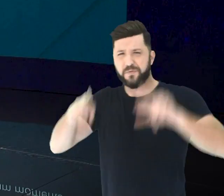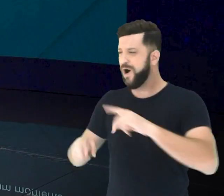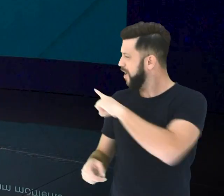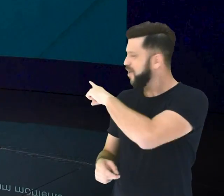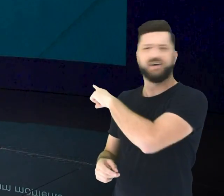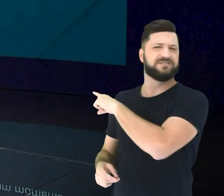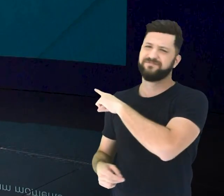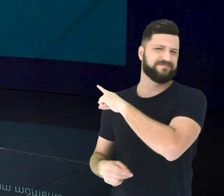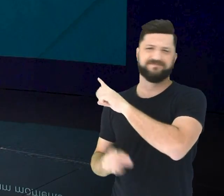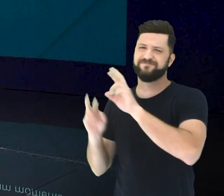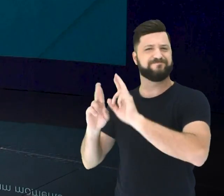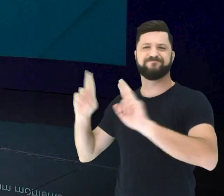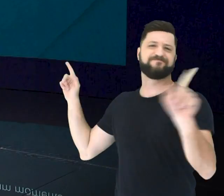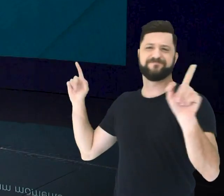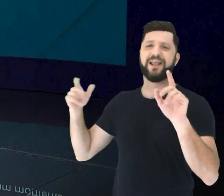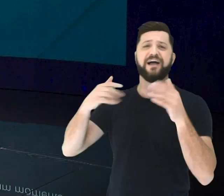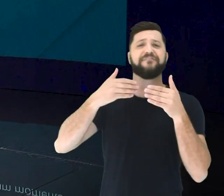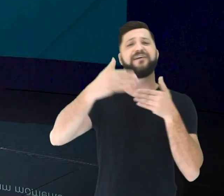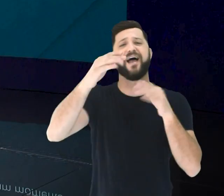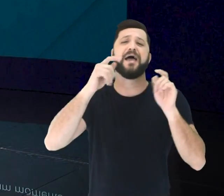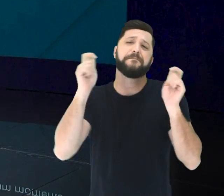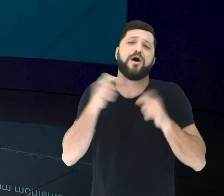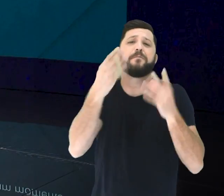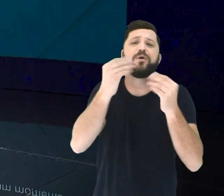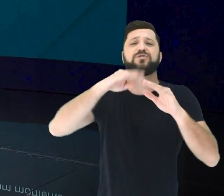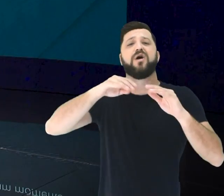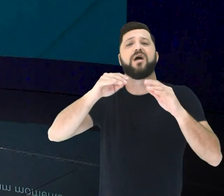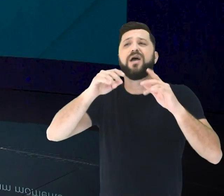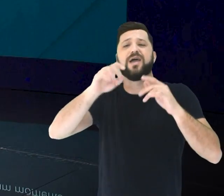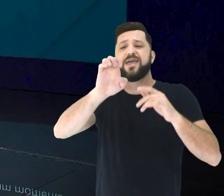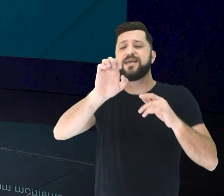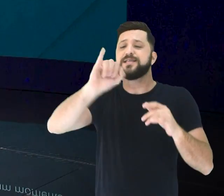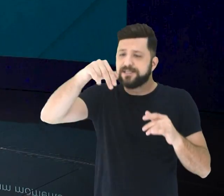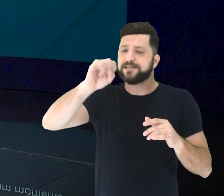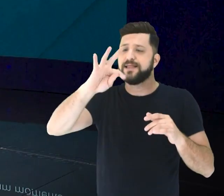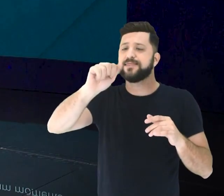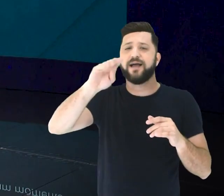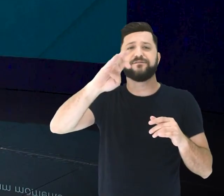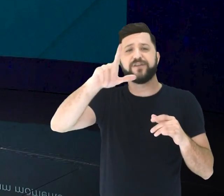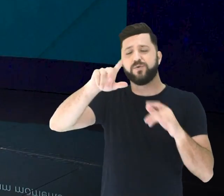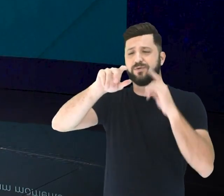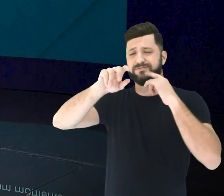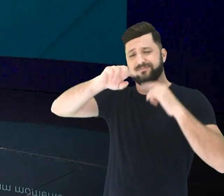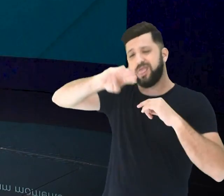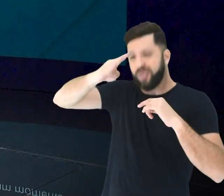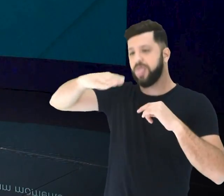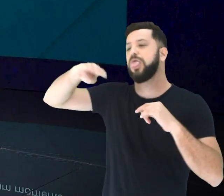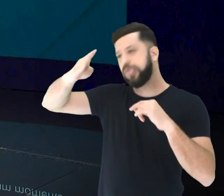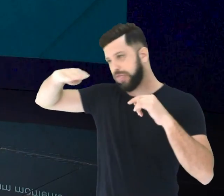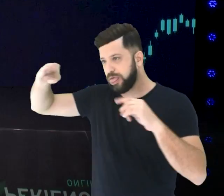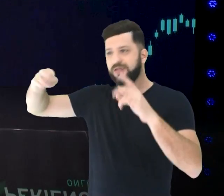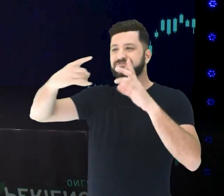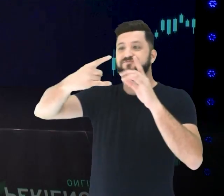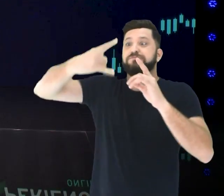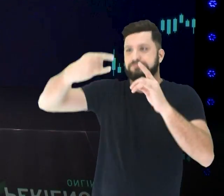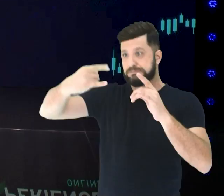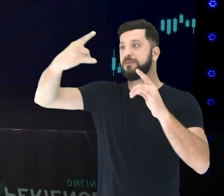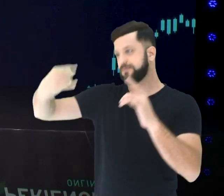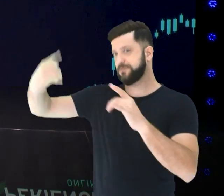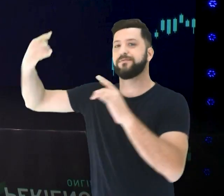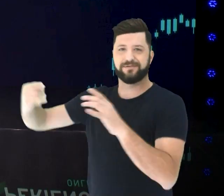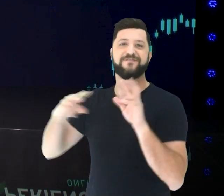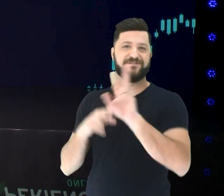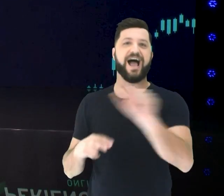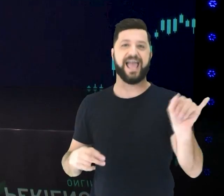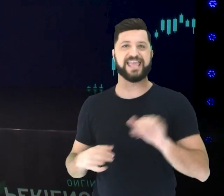bom deslocamento a uma redução da chance de uma reversão abrupta de igual teor Isso quer dizer o que a probabilidade